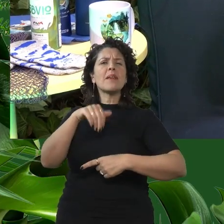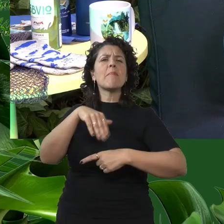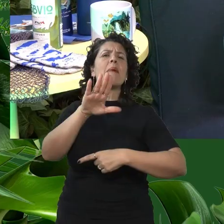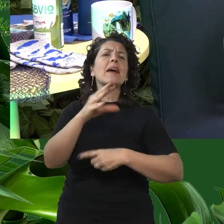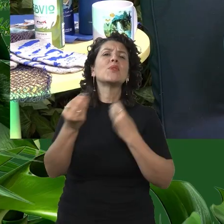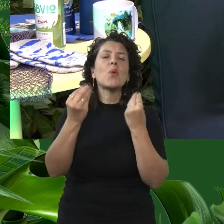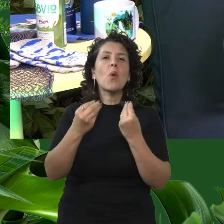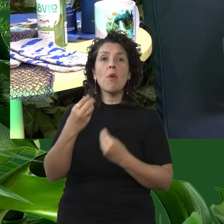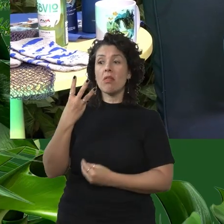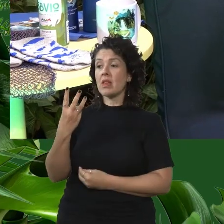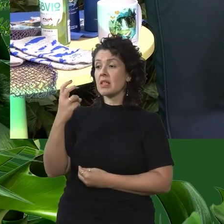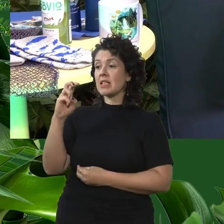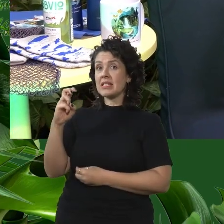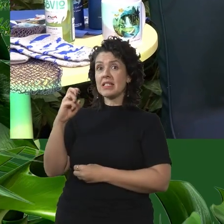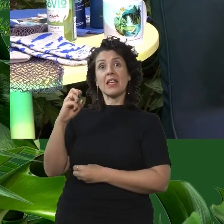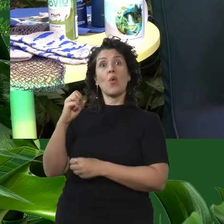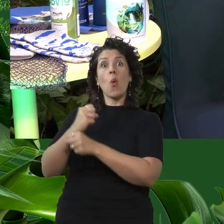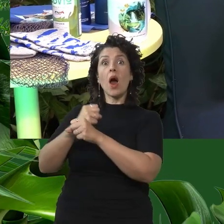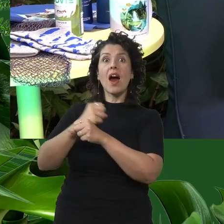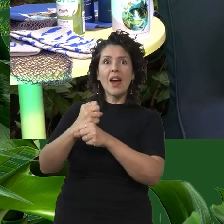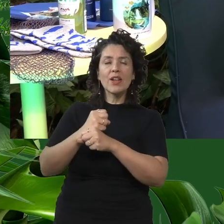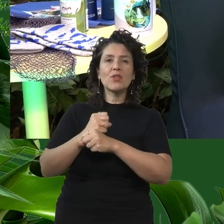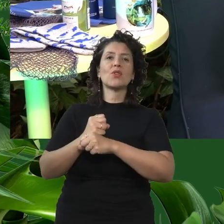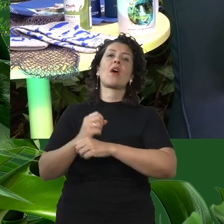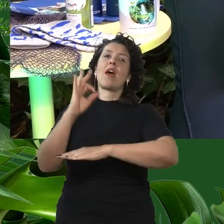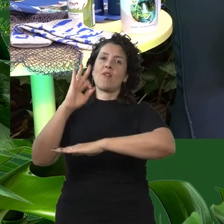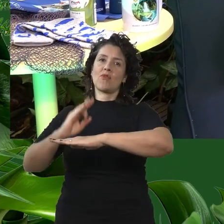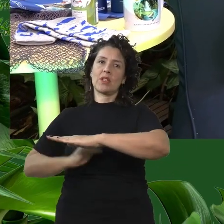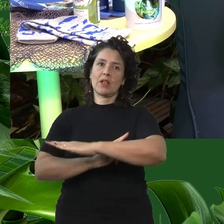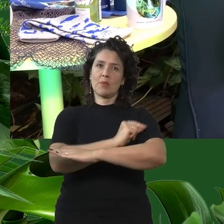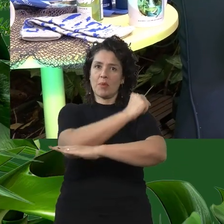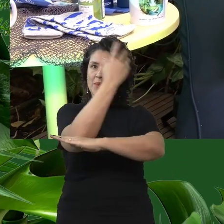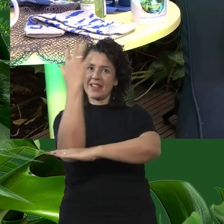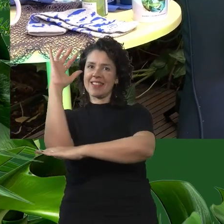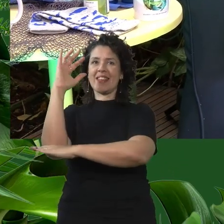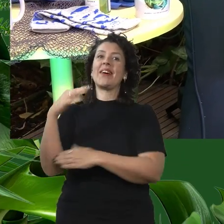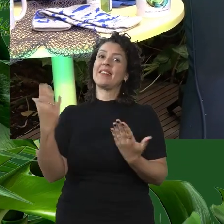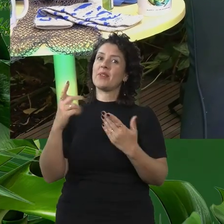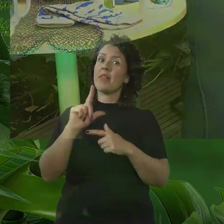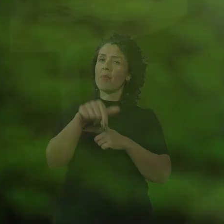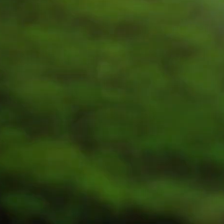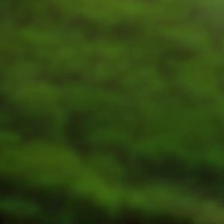sobre esses 35 anos da Fundação Grupo Boticário e na sequência vocês ficam com a Nara e mais convidados.